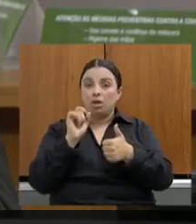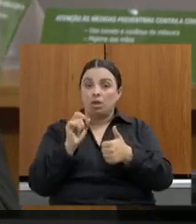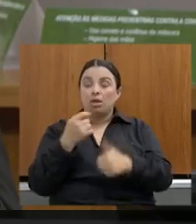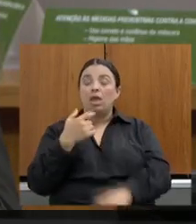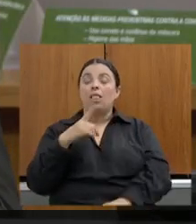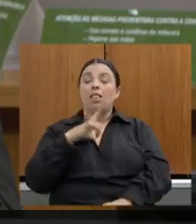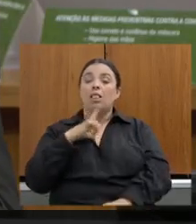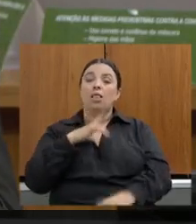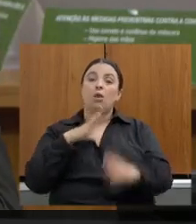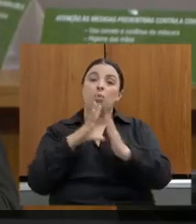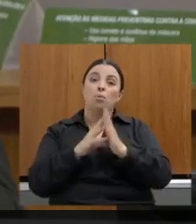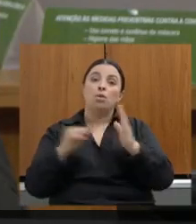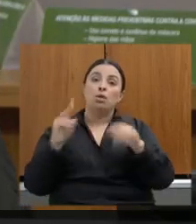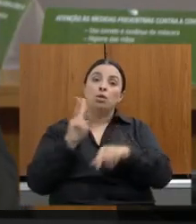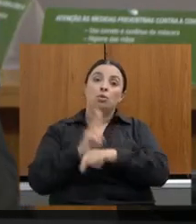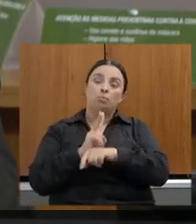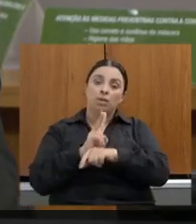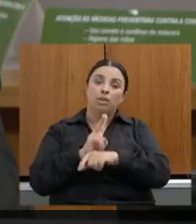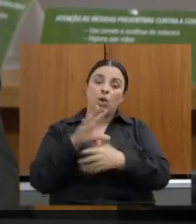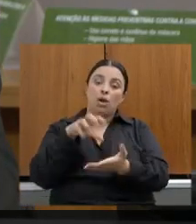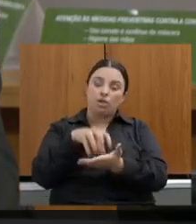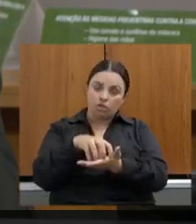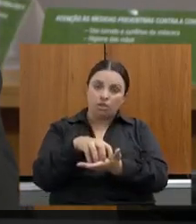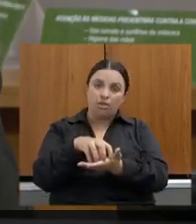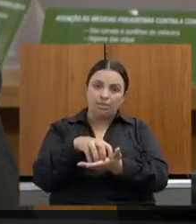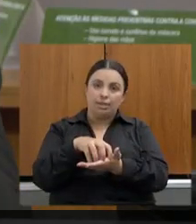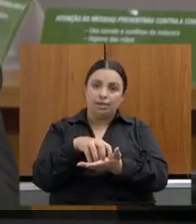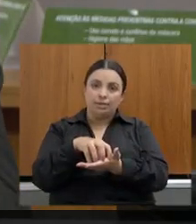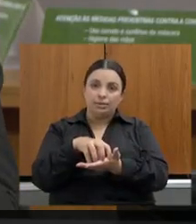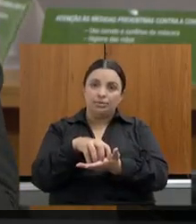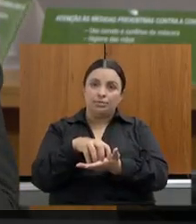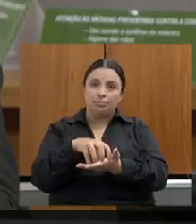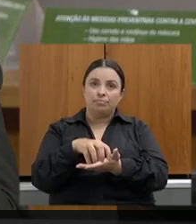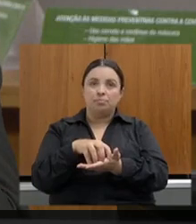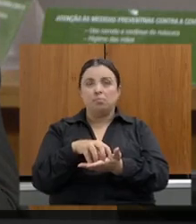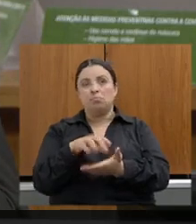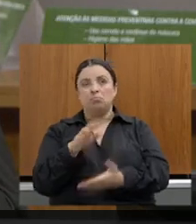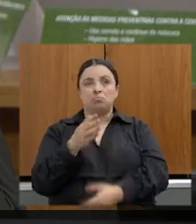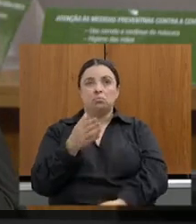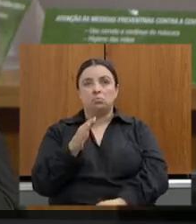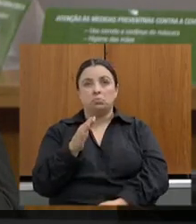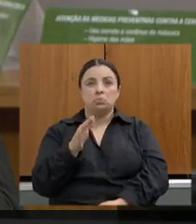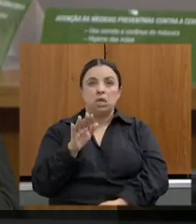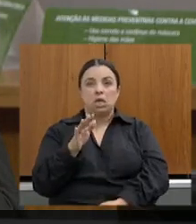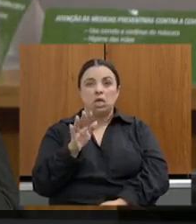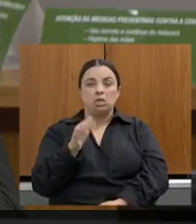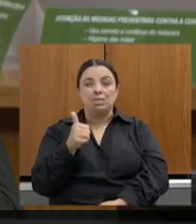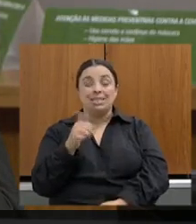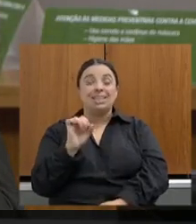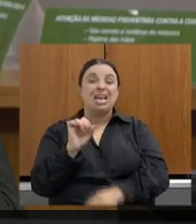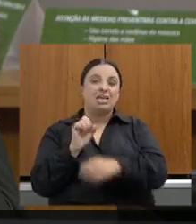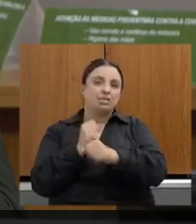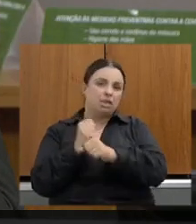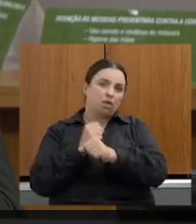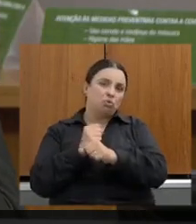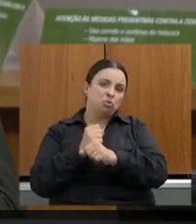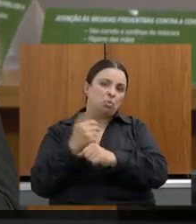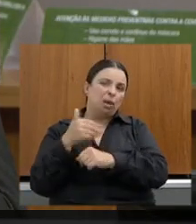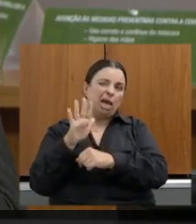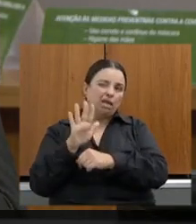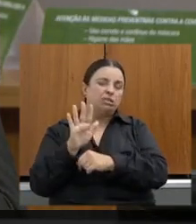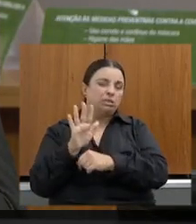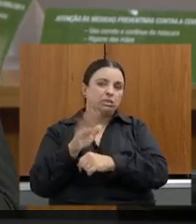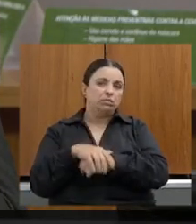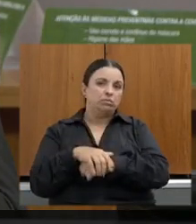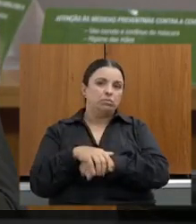vivemos o modelo do plantão regionalizado se aproxima um pouquinho mais de dez anos né